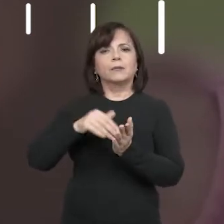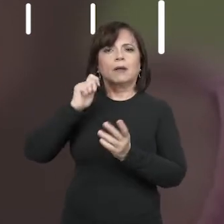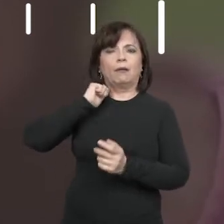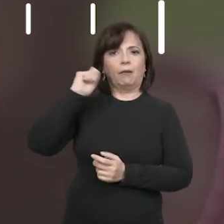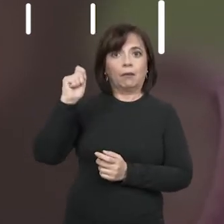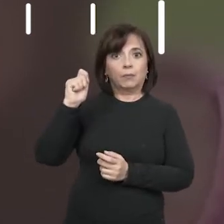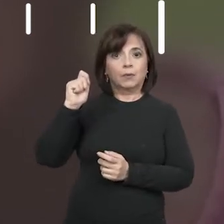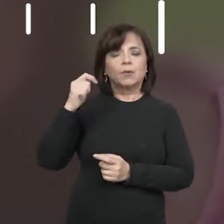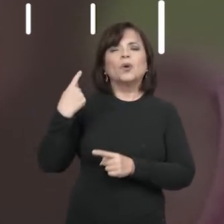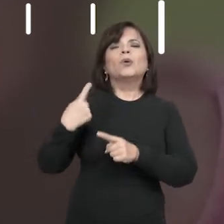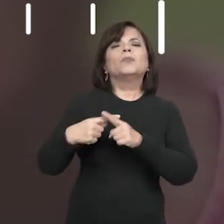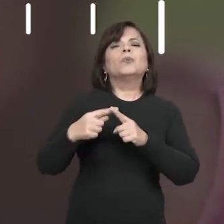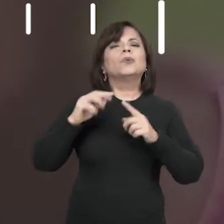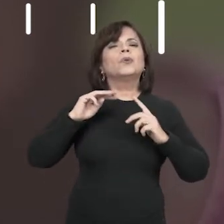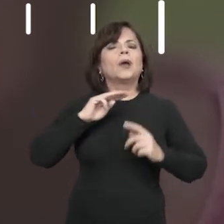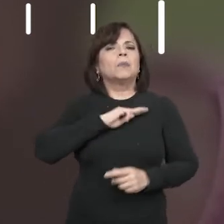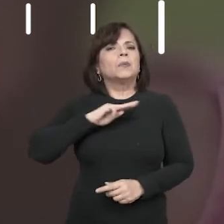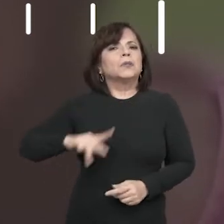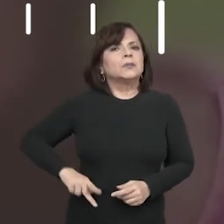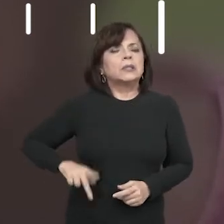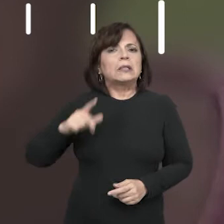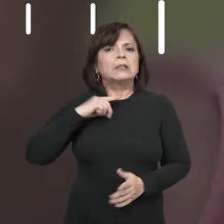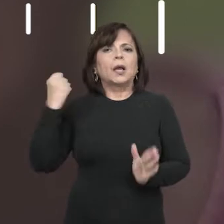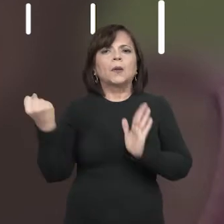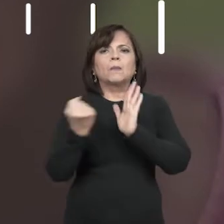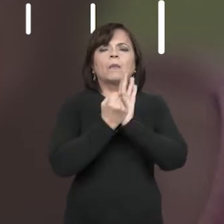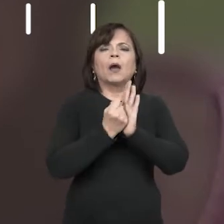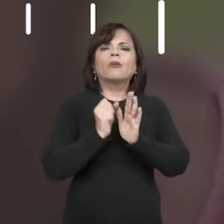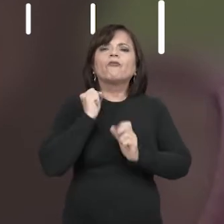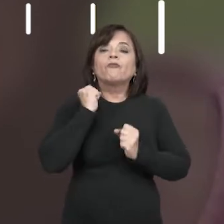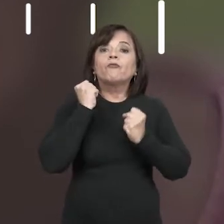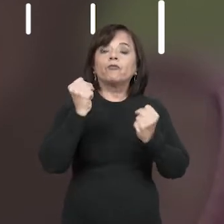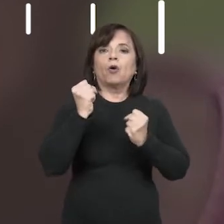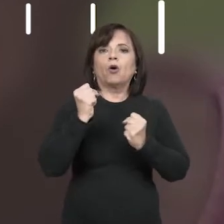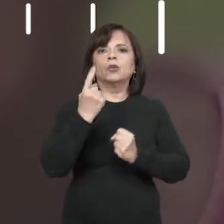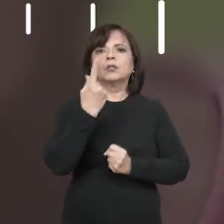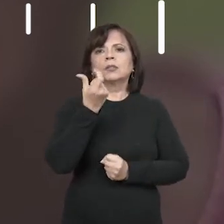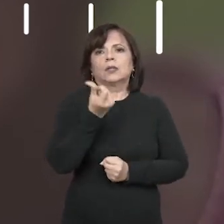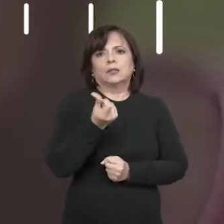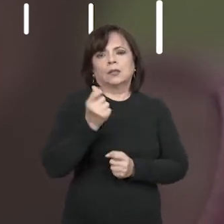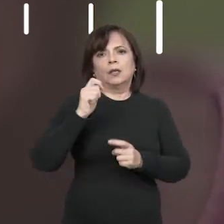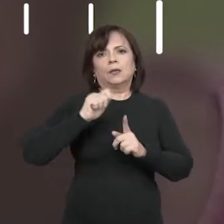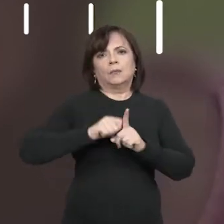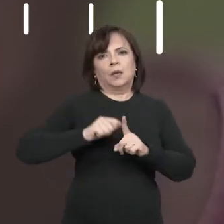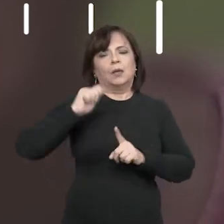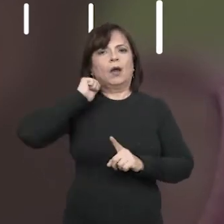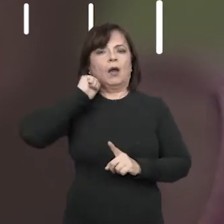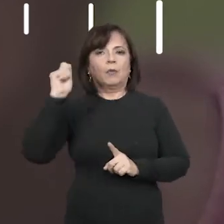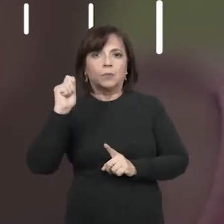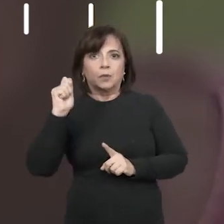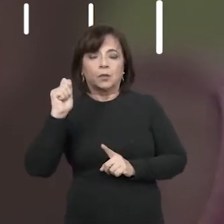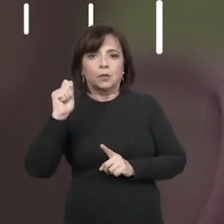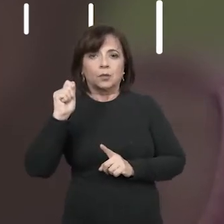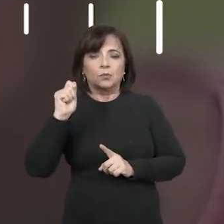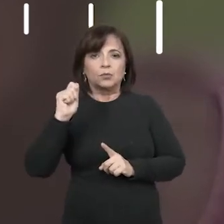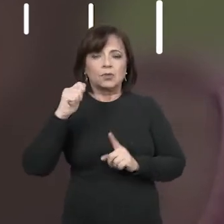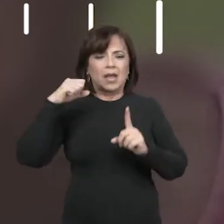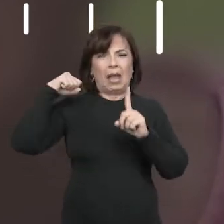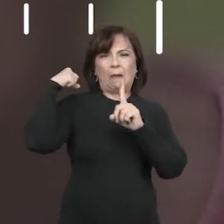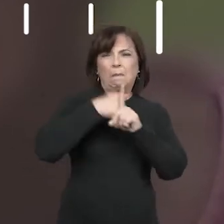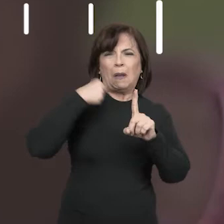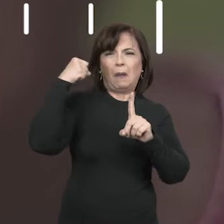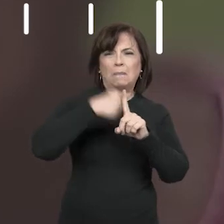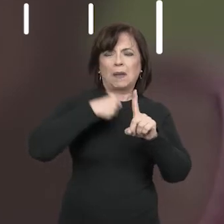Por que na visão do Ministério Público temos um marco temporal forte de 16 de abril? 16 de abril, a intensidade